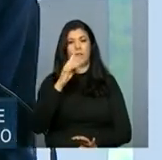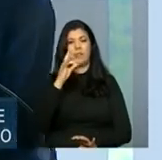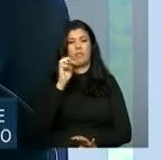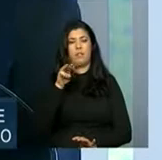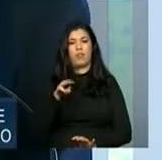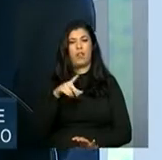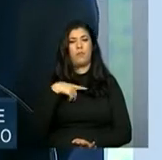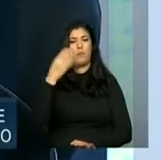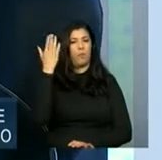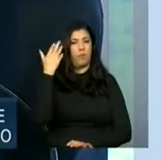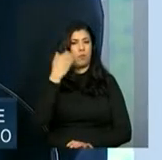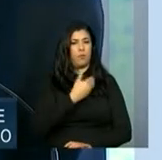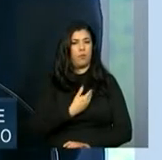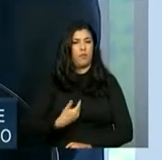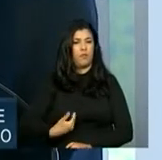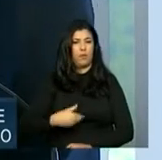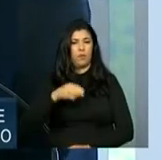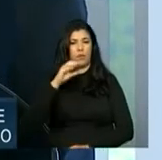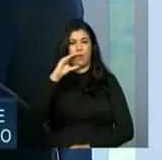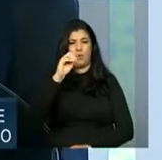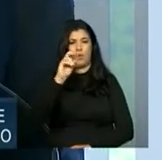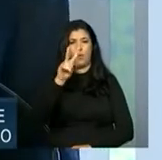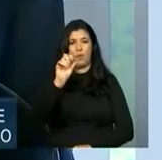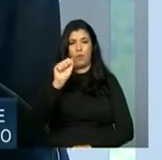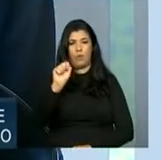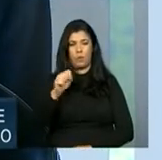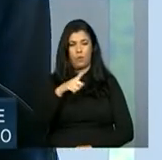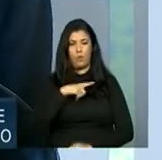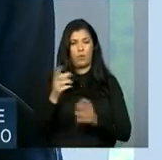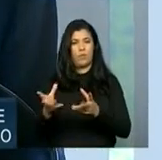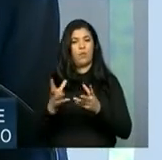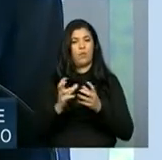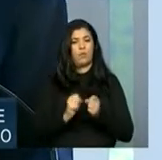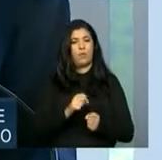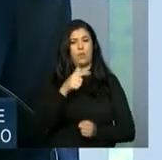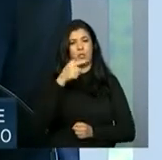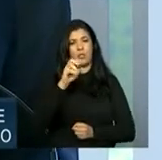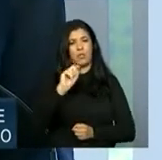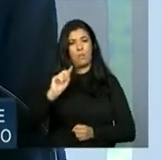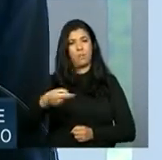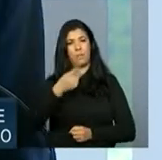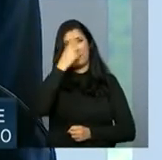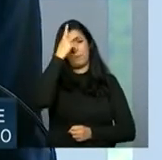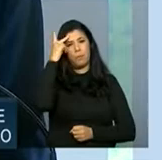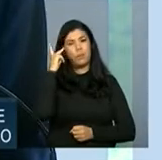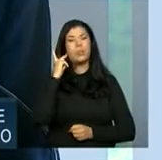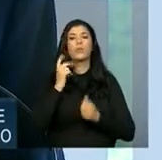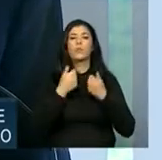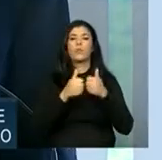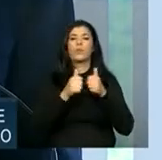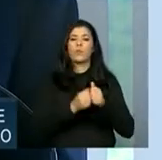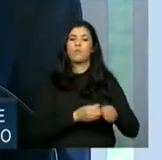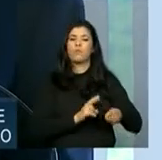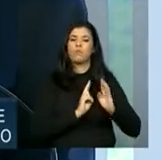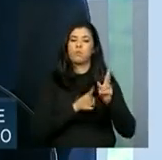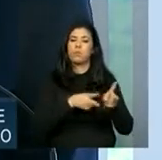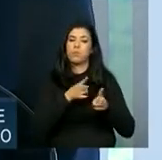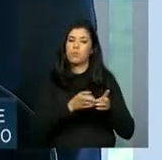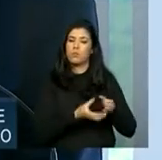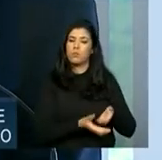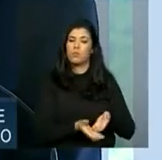assumiu 680 mil passageiros dia hoje transporta